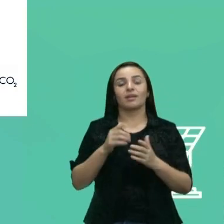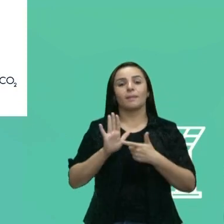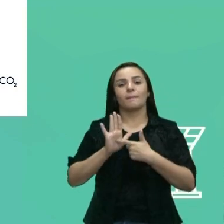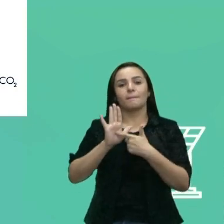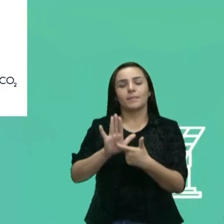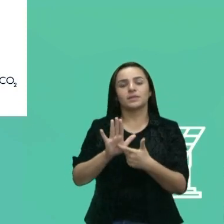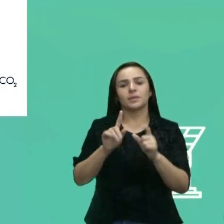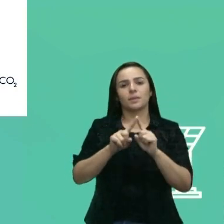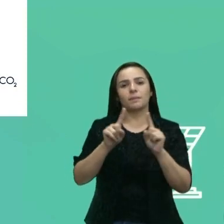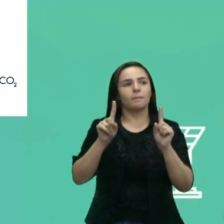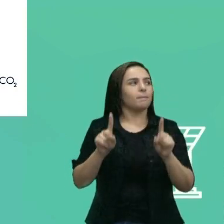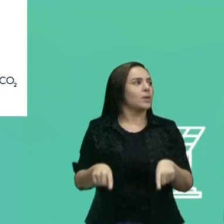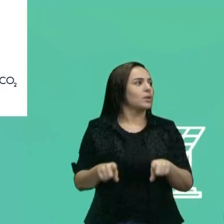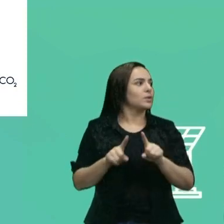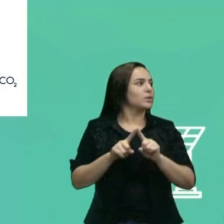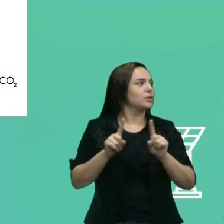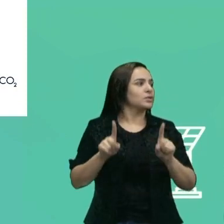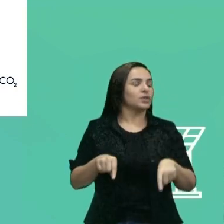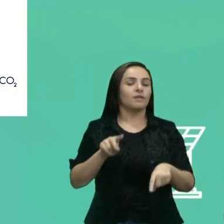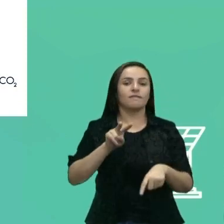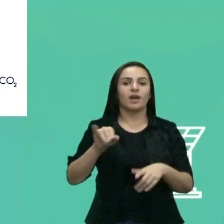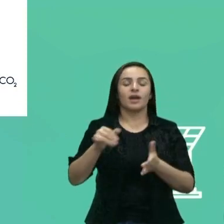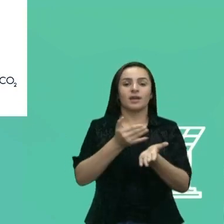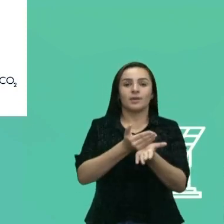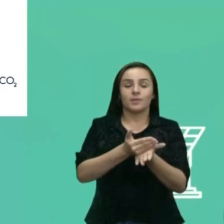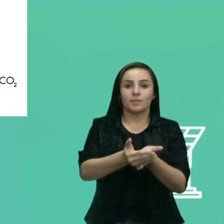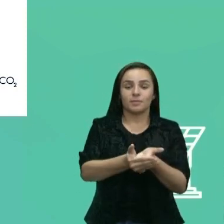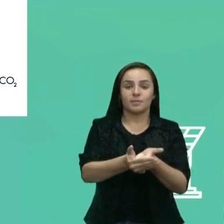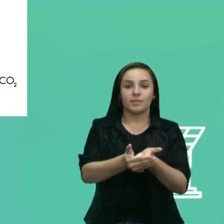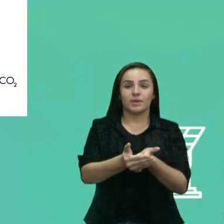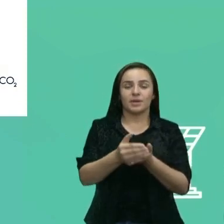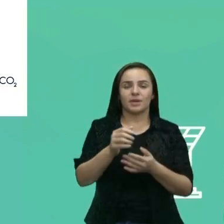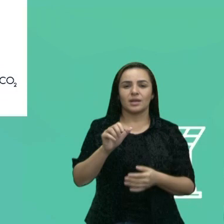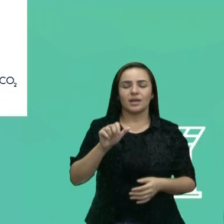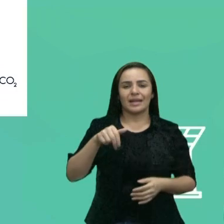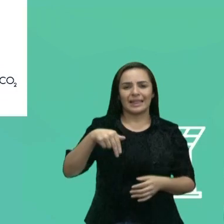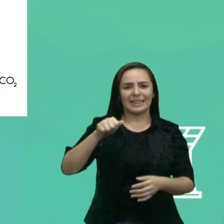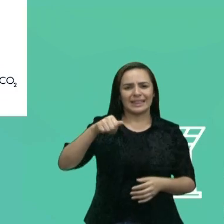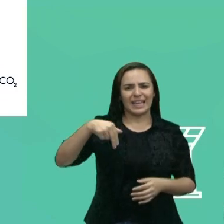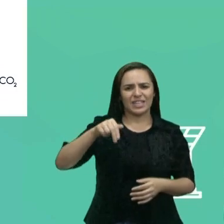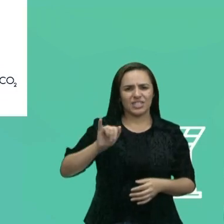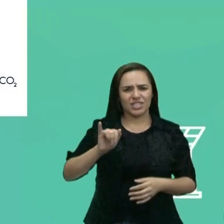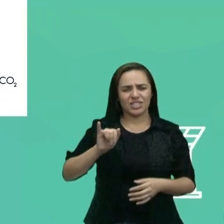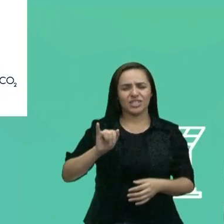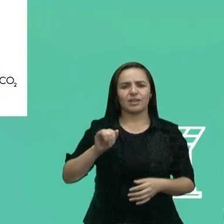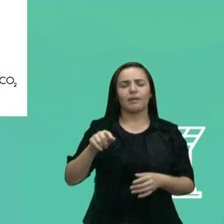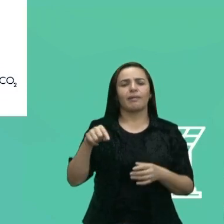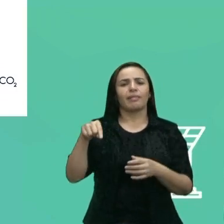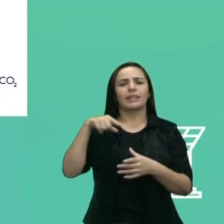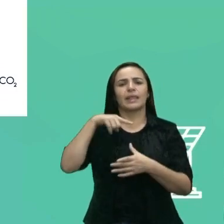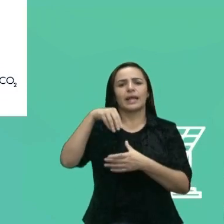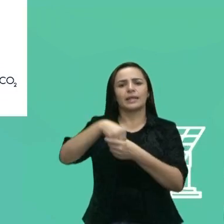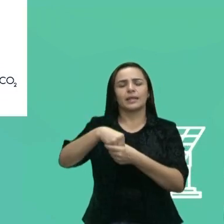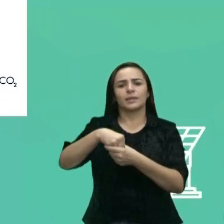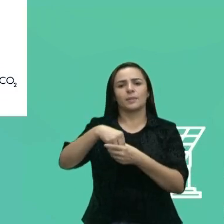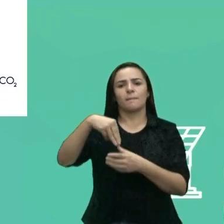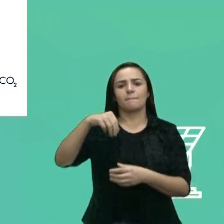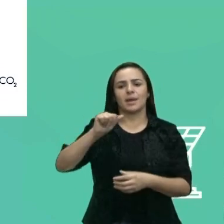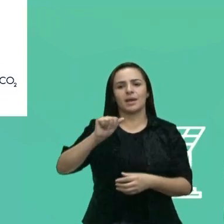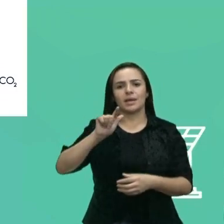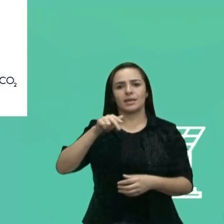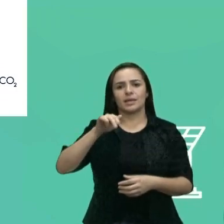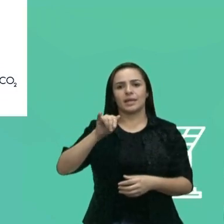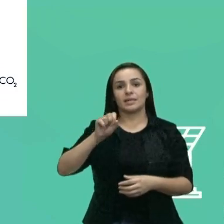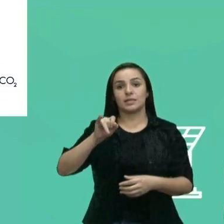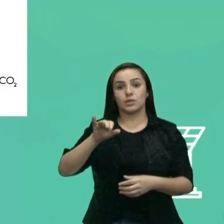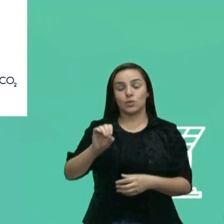aqui o projeto que vamos iniciar em breve, intitulado Nanocompósitos à base de magnésio para armazenamento químico do